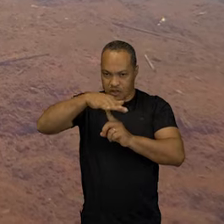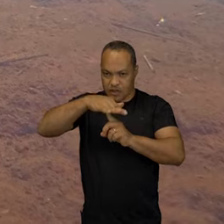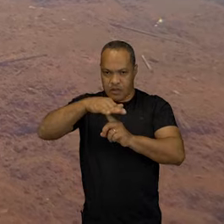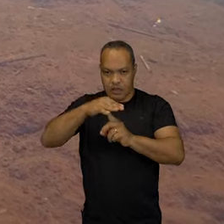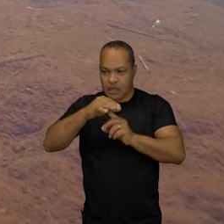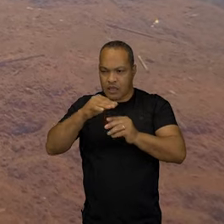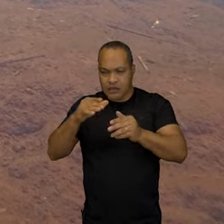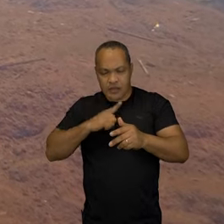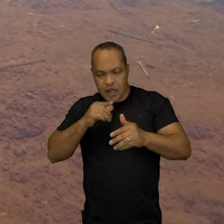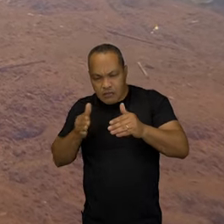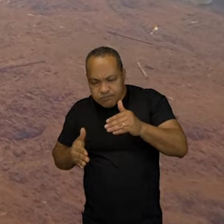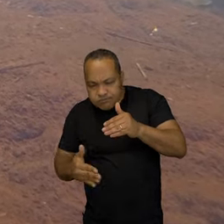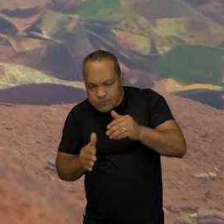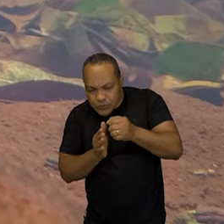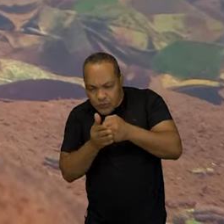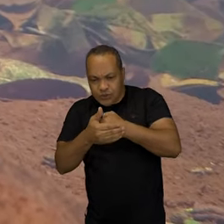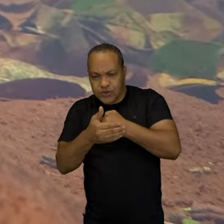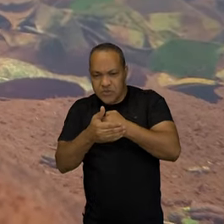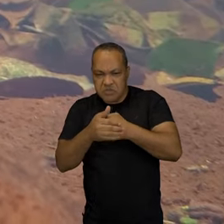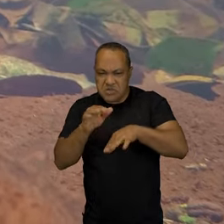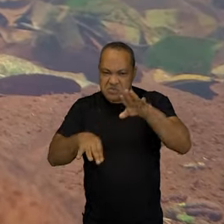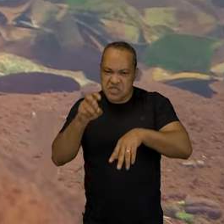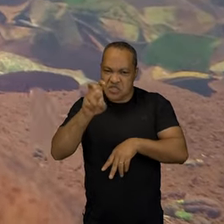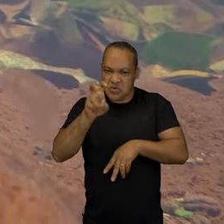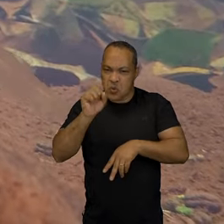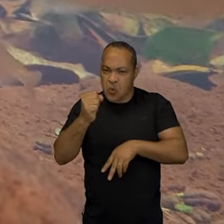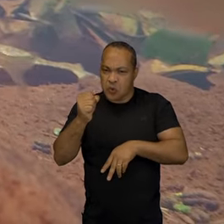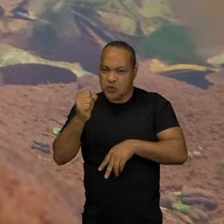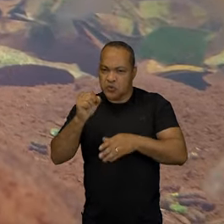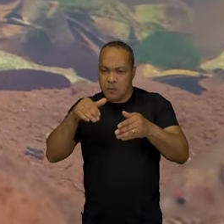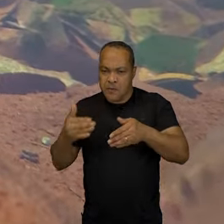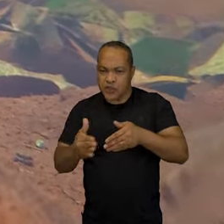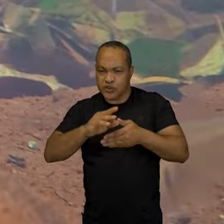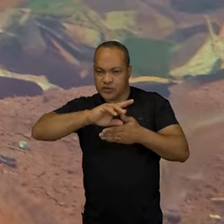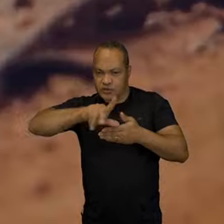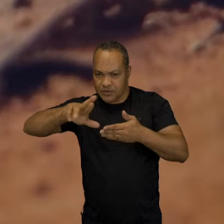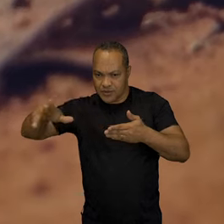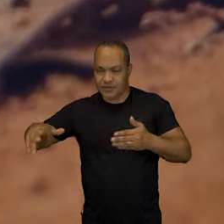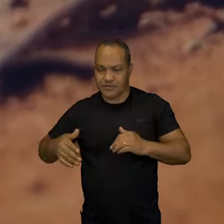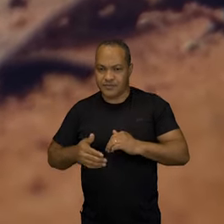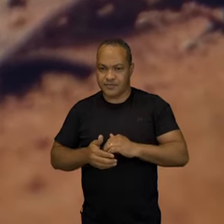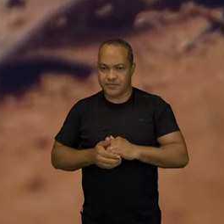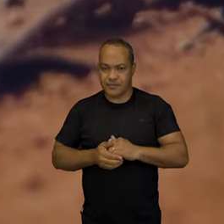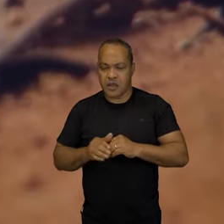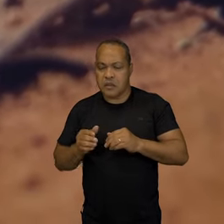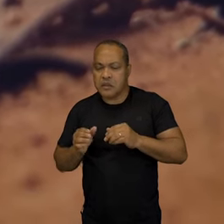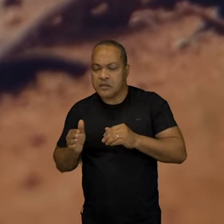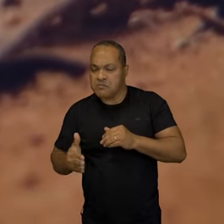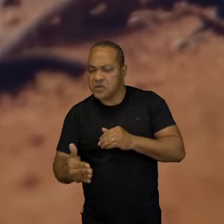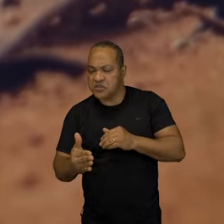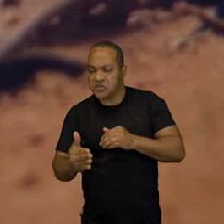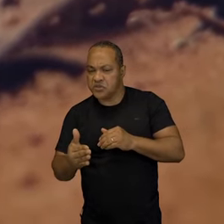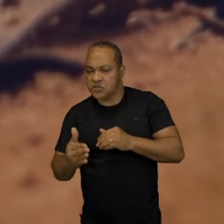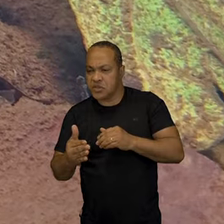nadam escondidas da visão humana 58 espécies de peixes. De espécies que